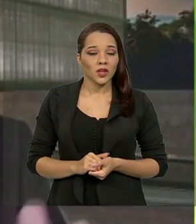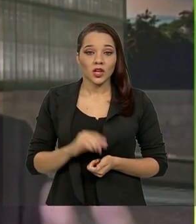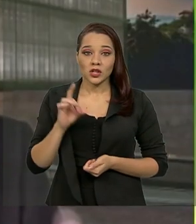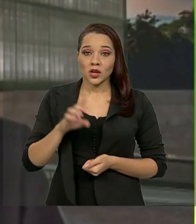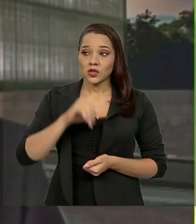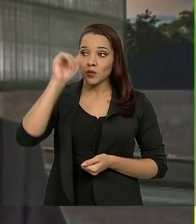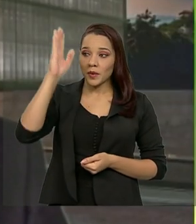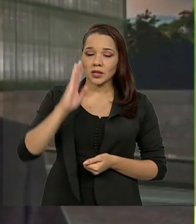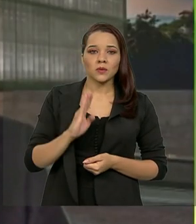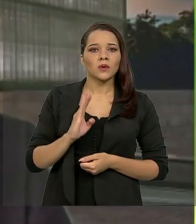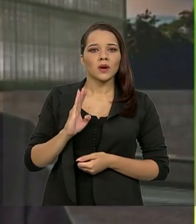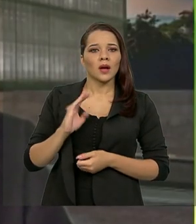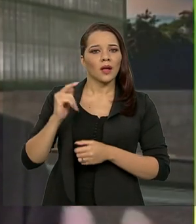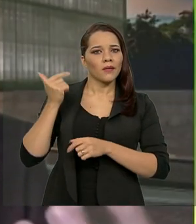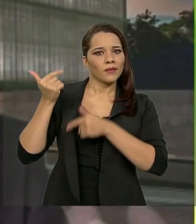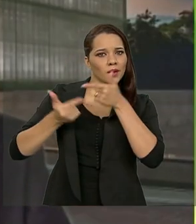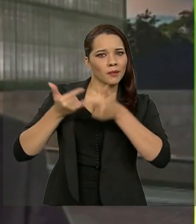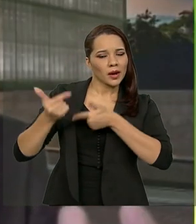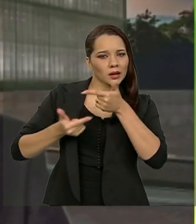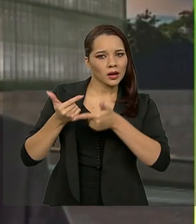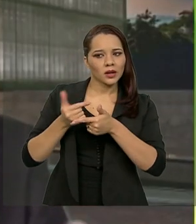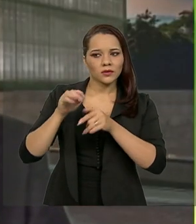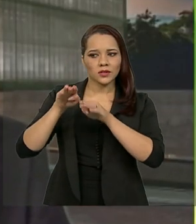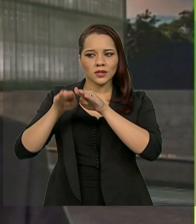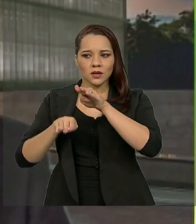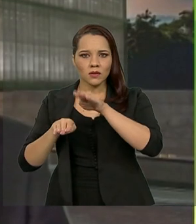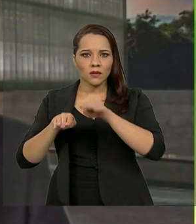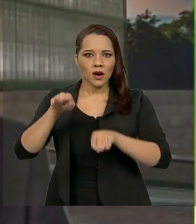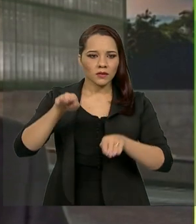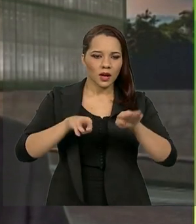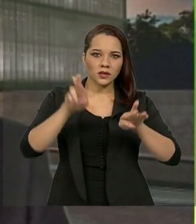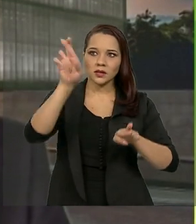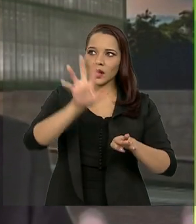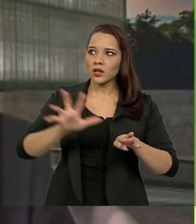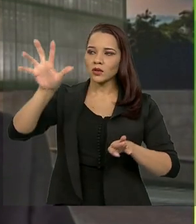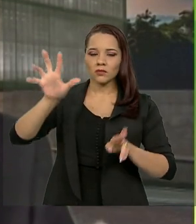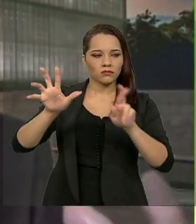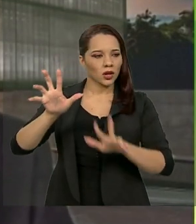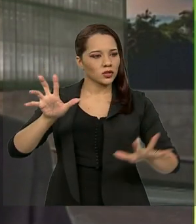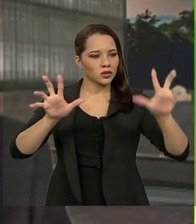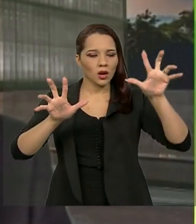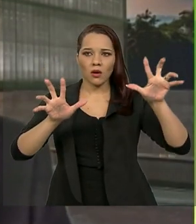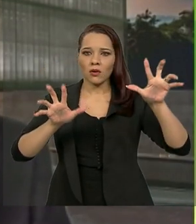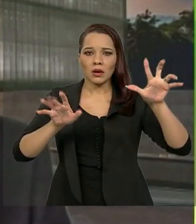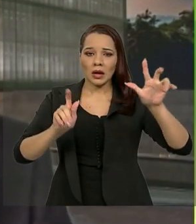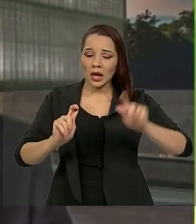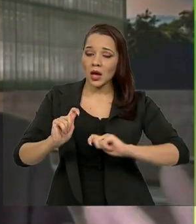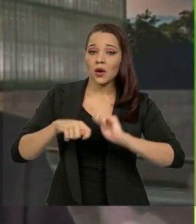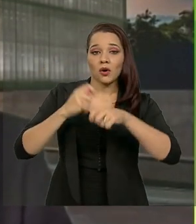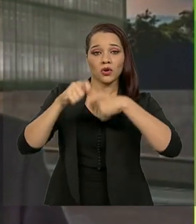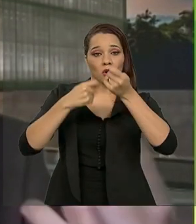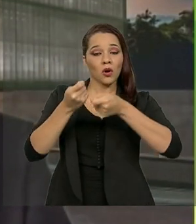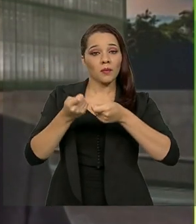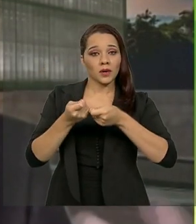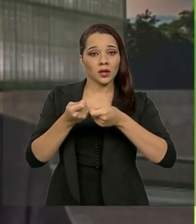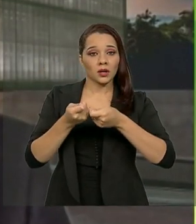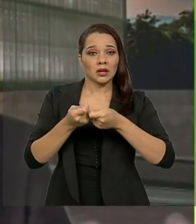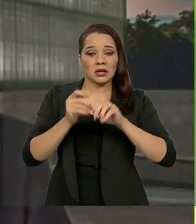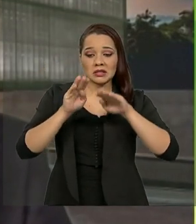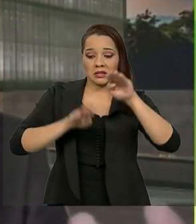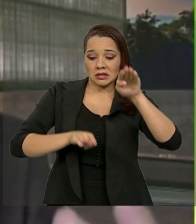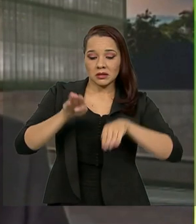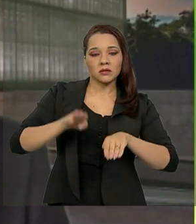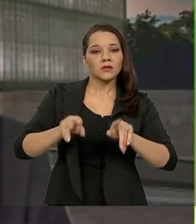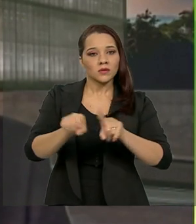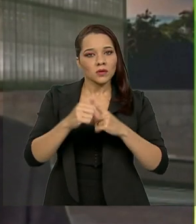é trabalhando as desigualdades regionais, econômicas, e as